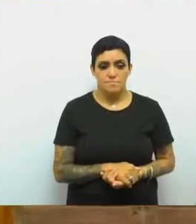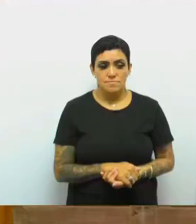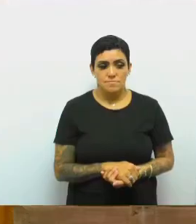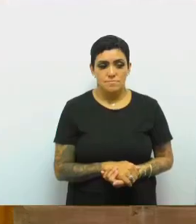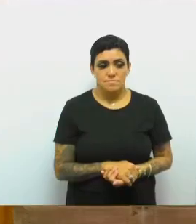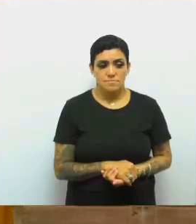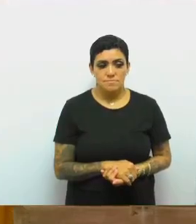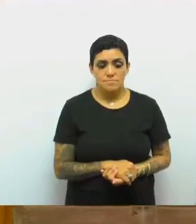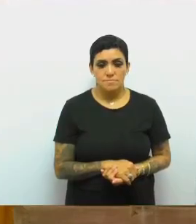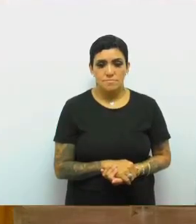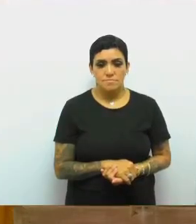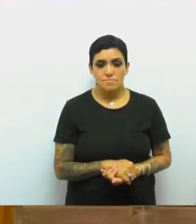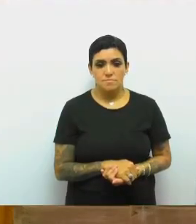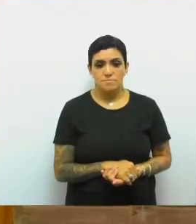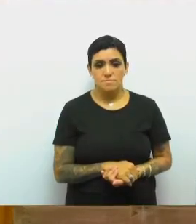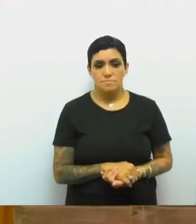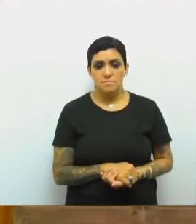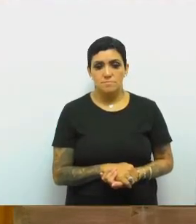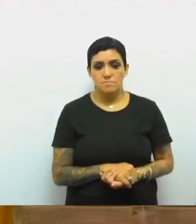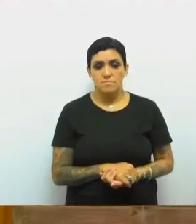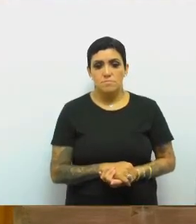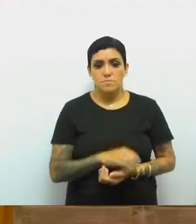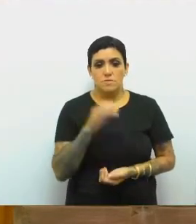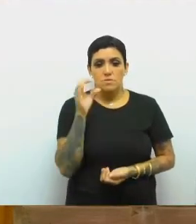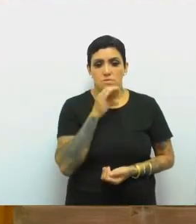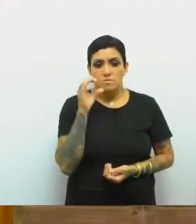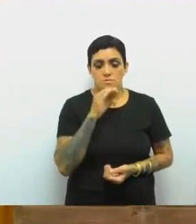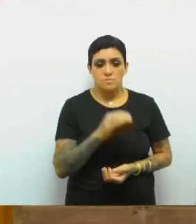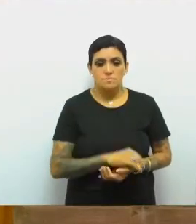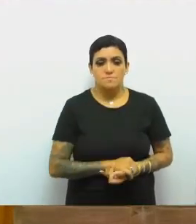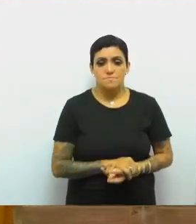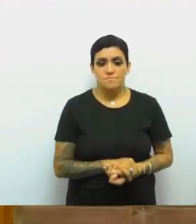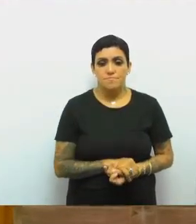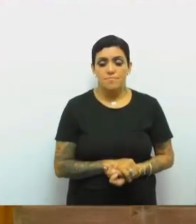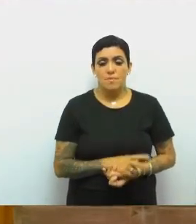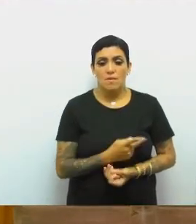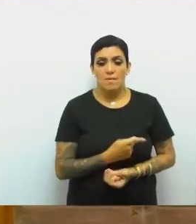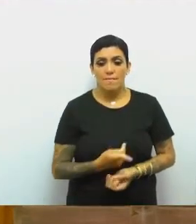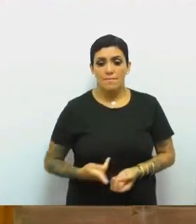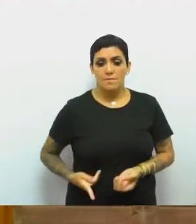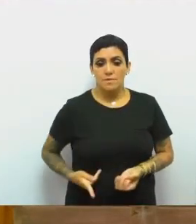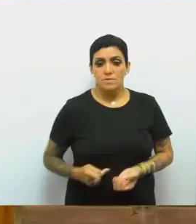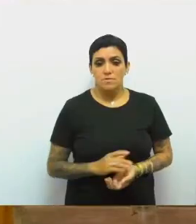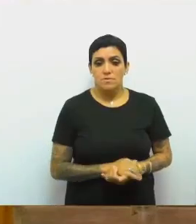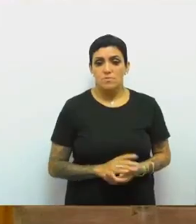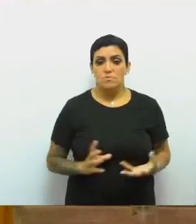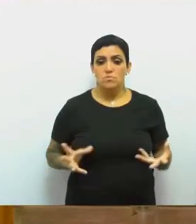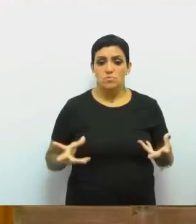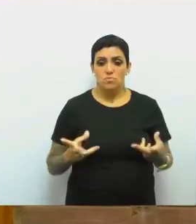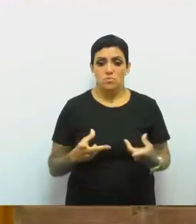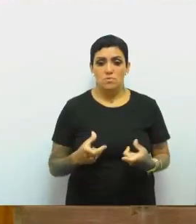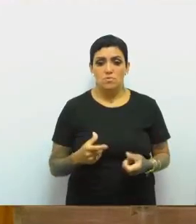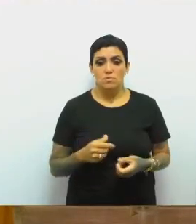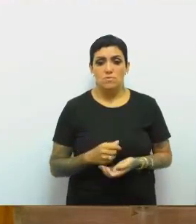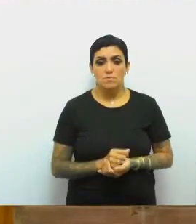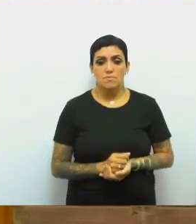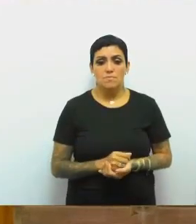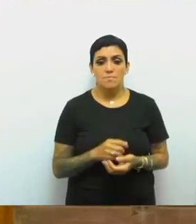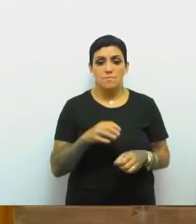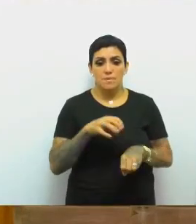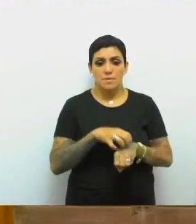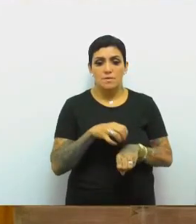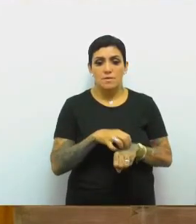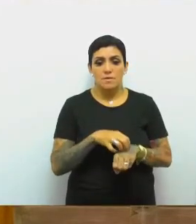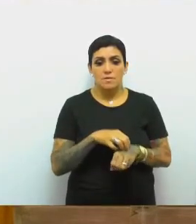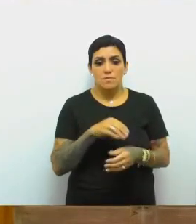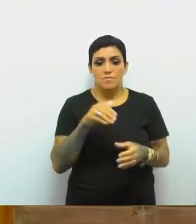regime de urgência. Presidente, que todas as matérias que foram lidas possam todas ser